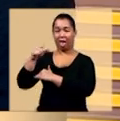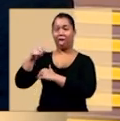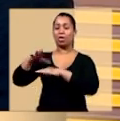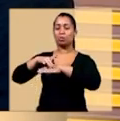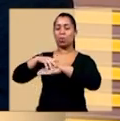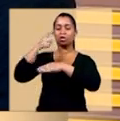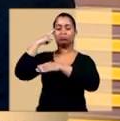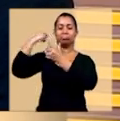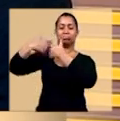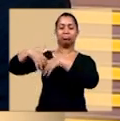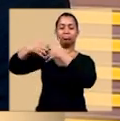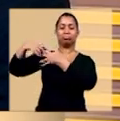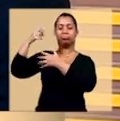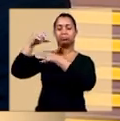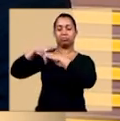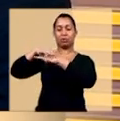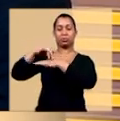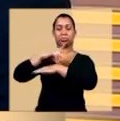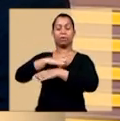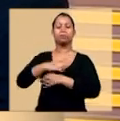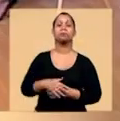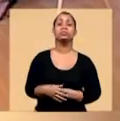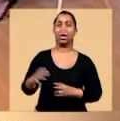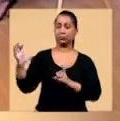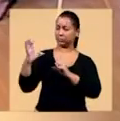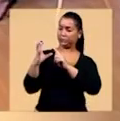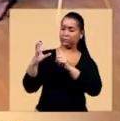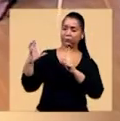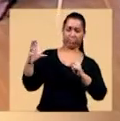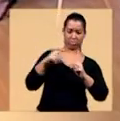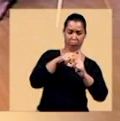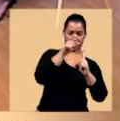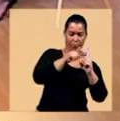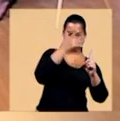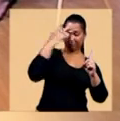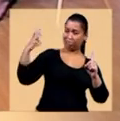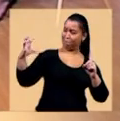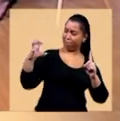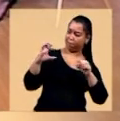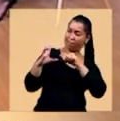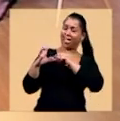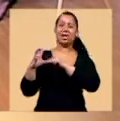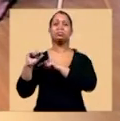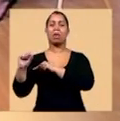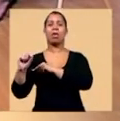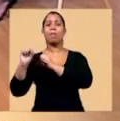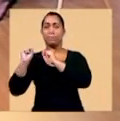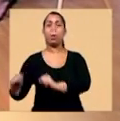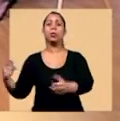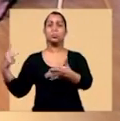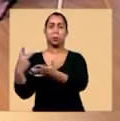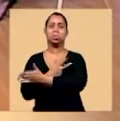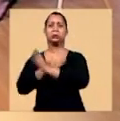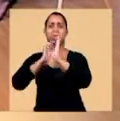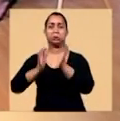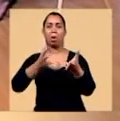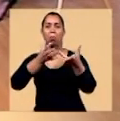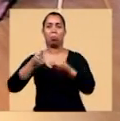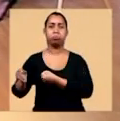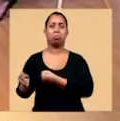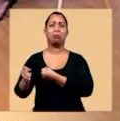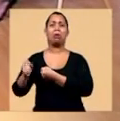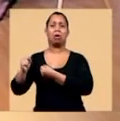pessoa está próxima de uma doença mental. Ô Ingrid, esse assediador, ele pode ter sido vítima do assédio também? Tem